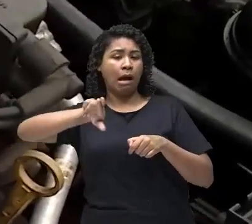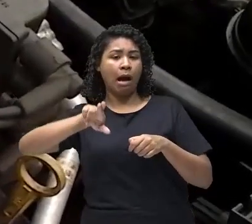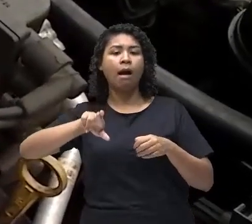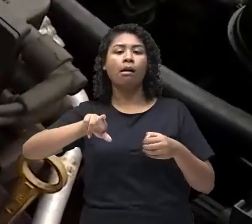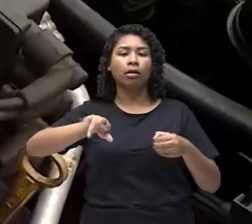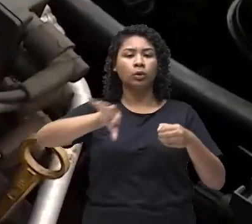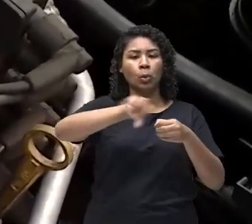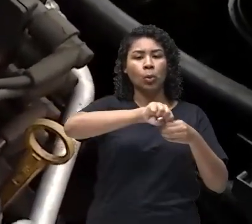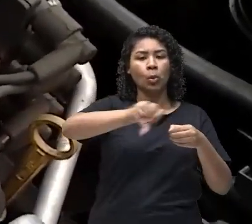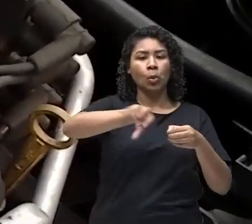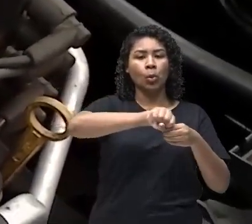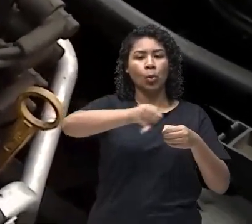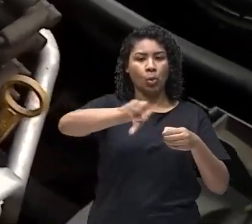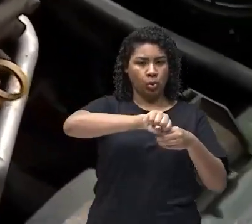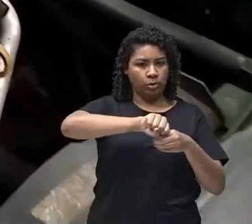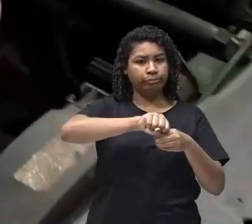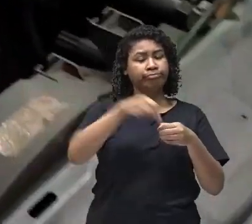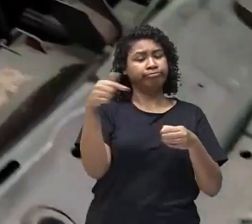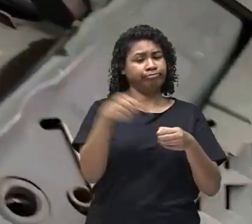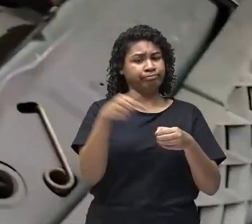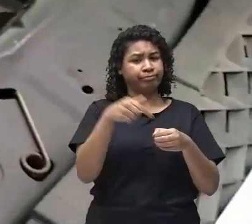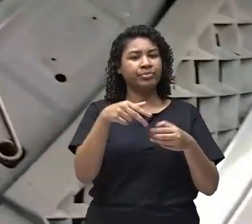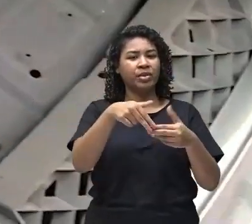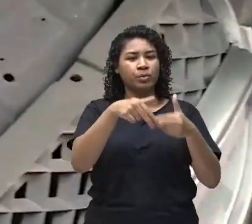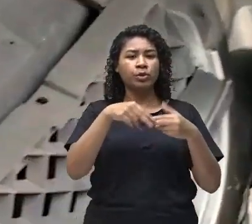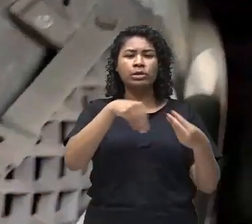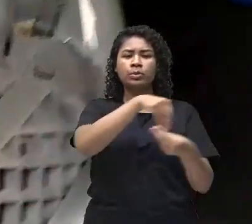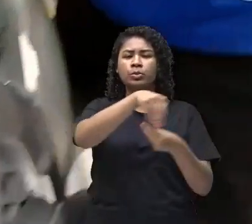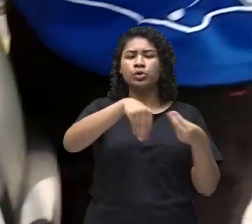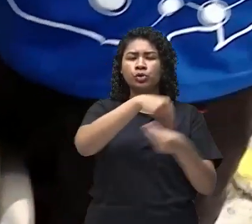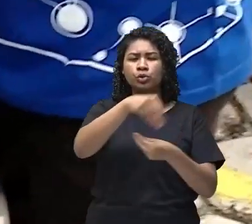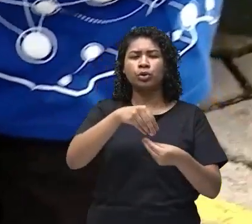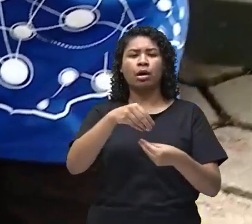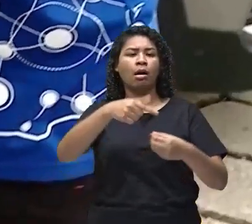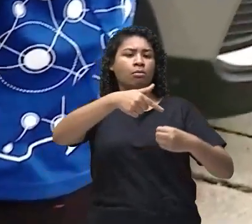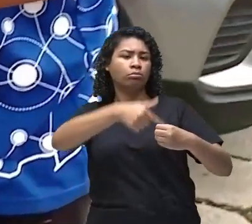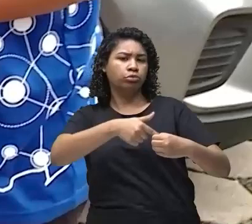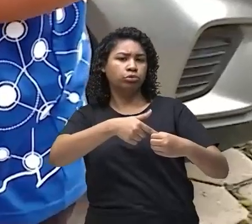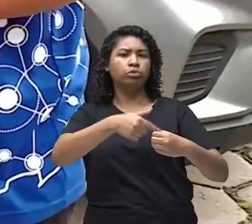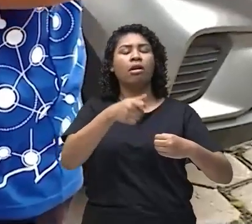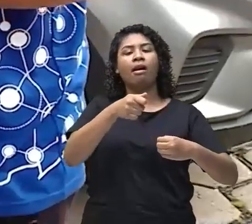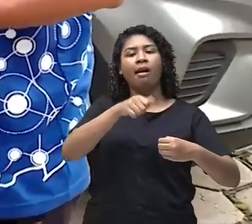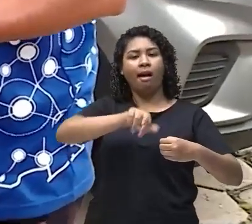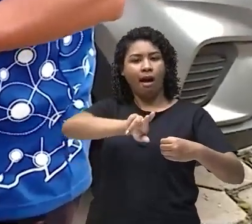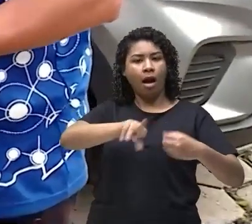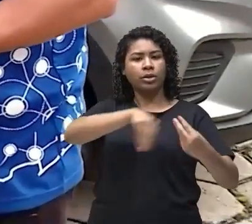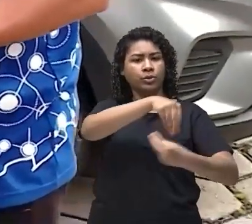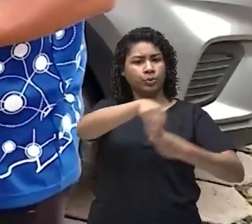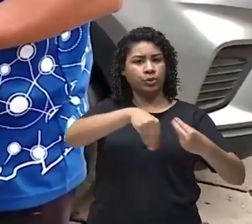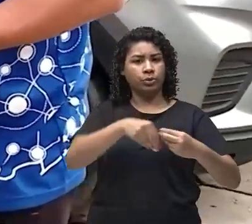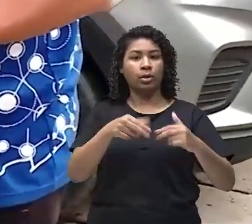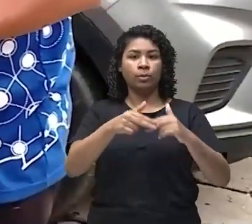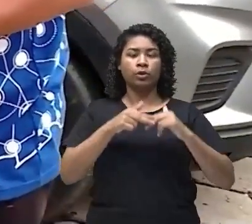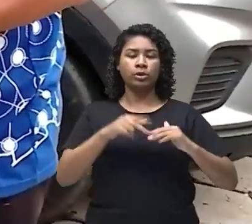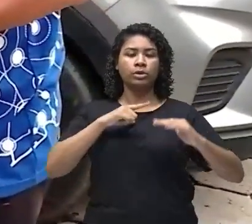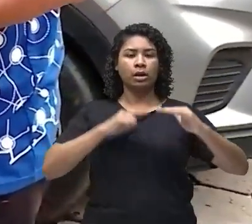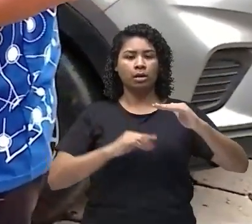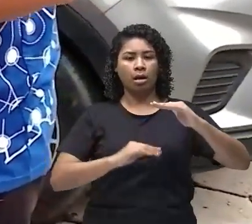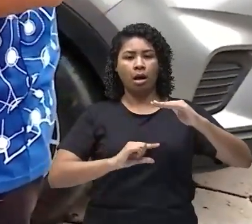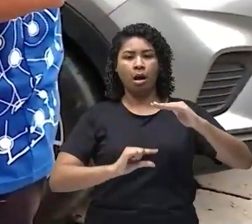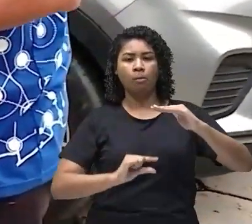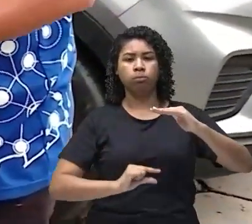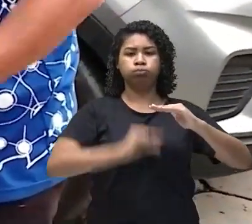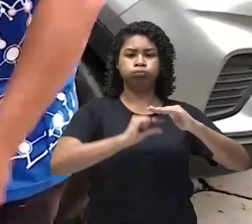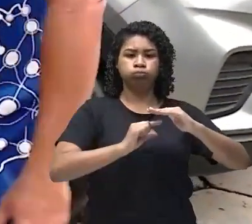dentro do cilindro então tem essa mistura de alho combustível e quando o cilindro comprime essa mistura